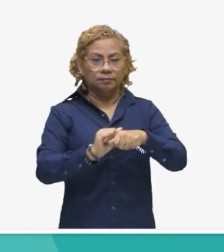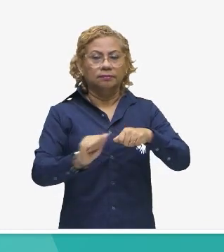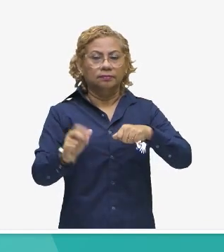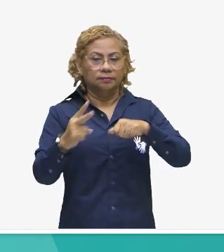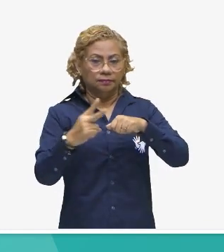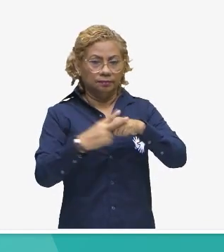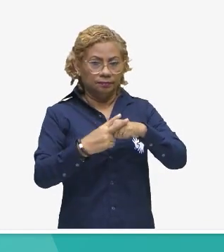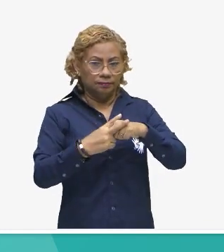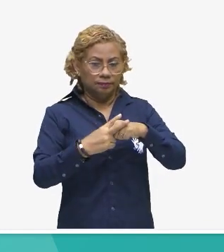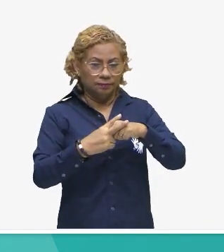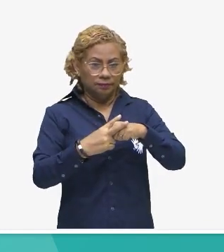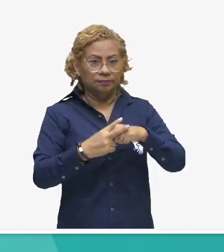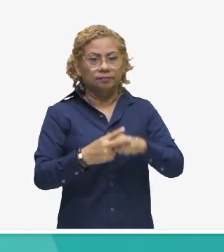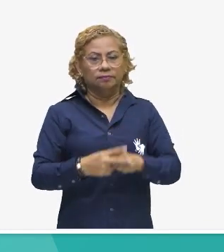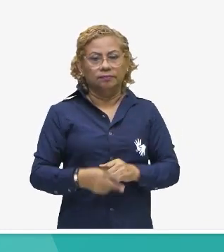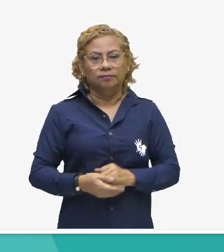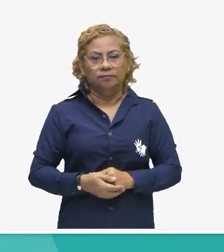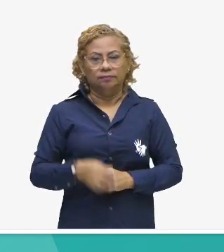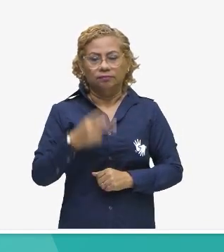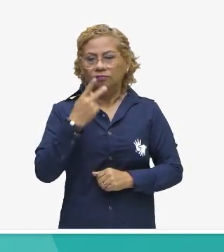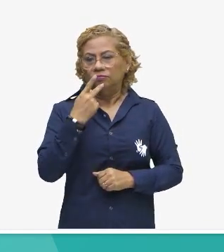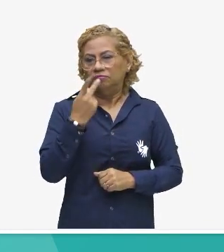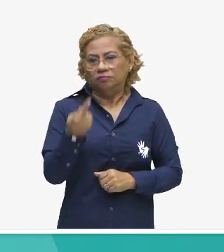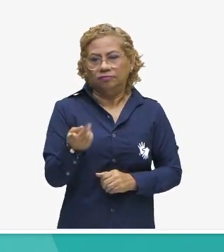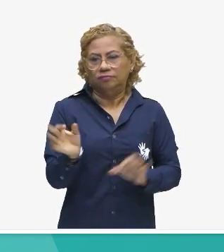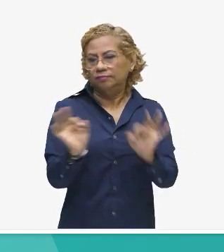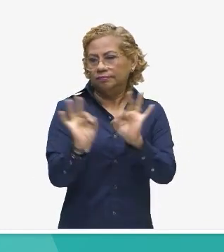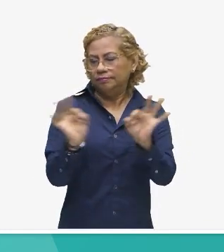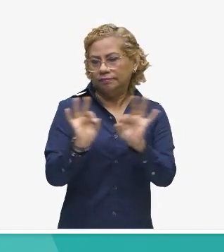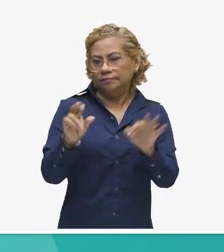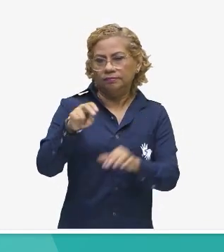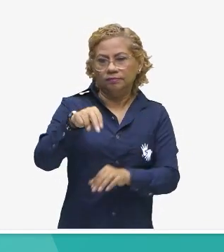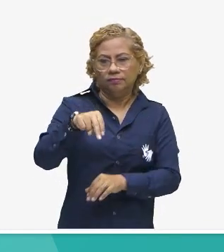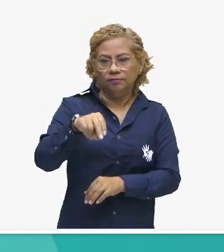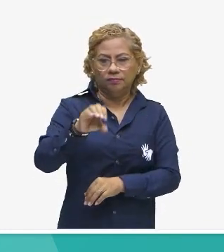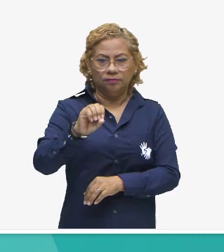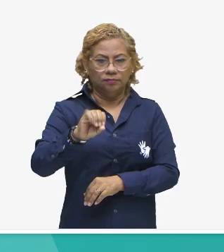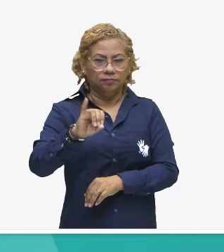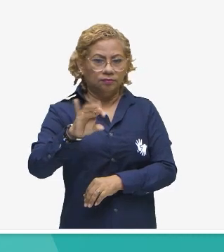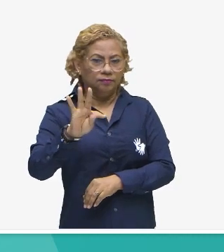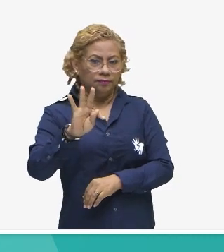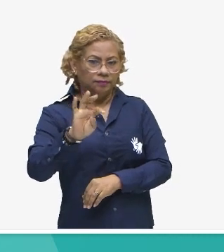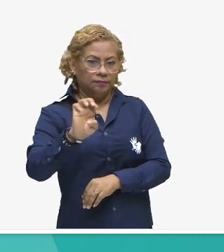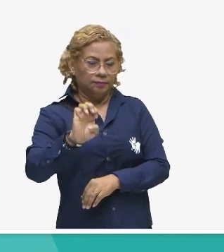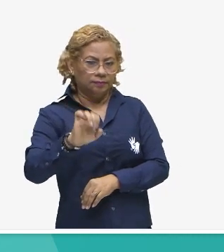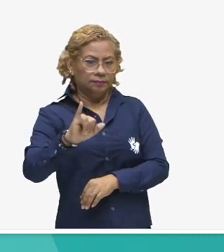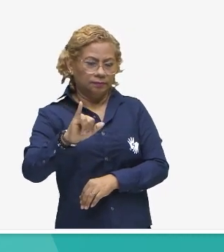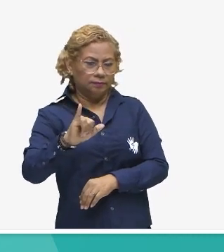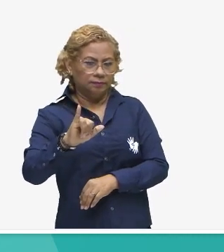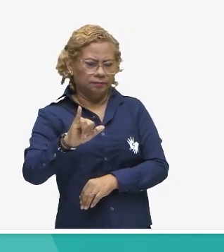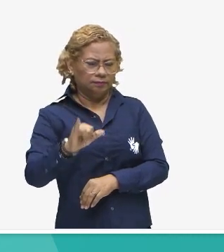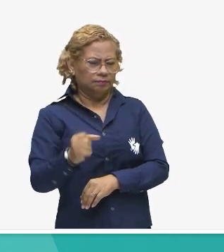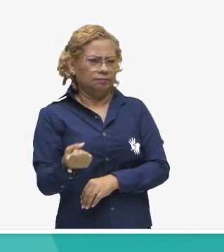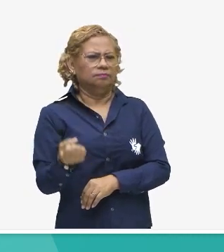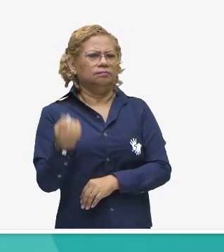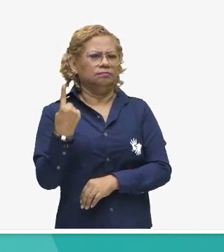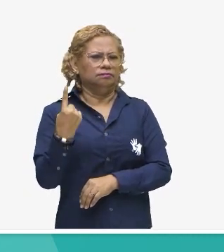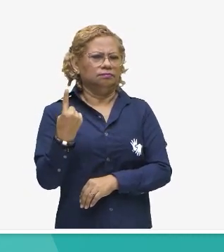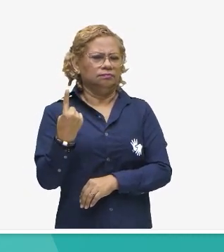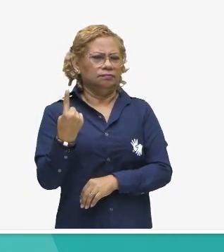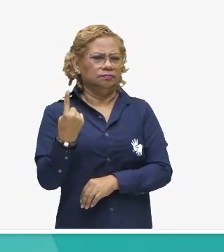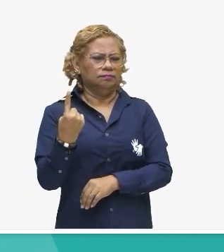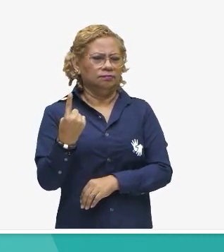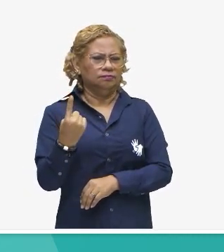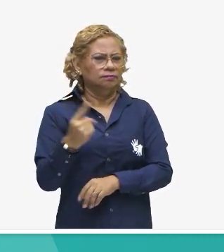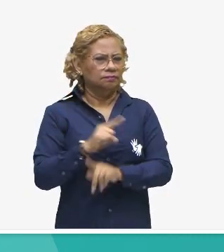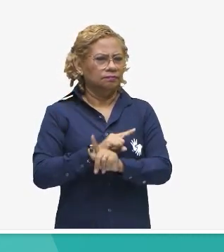eu não posso dizer eu noitei, eu noite, eu noitaria. Não, não se modifica,